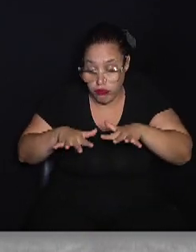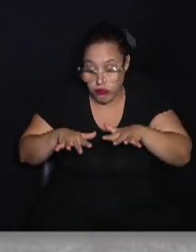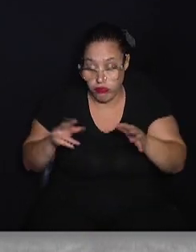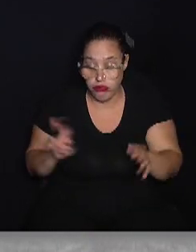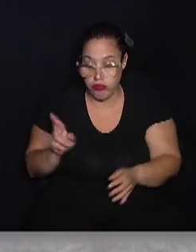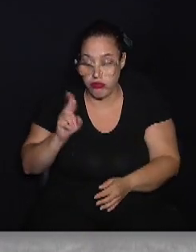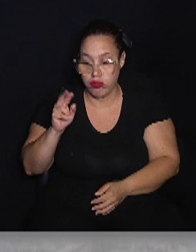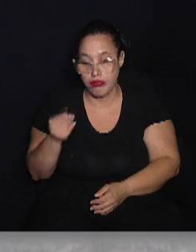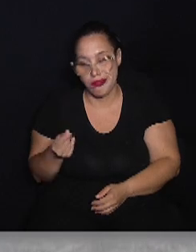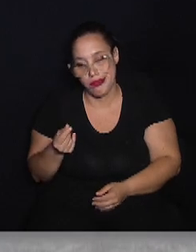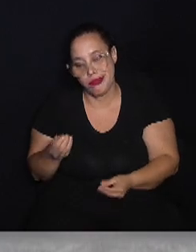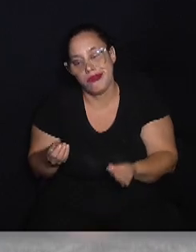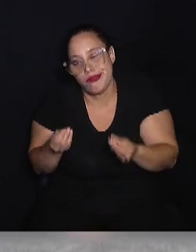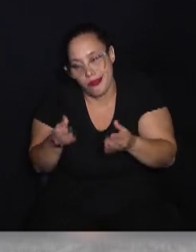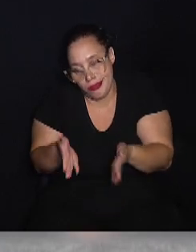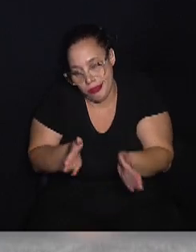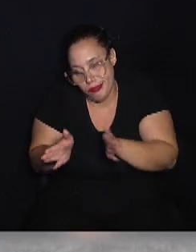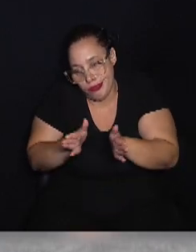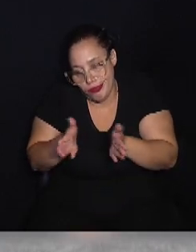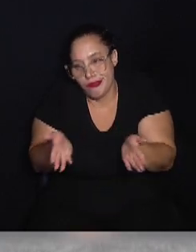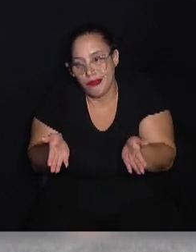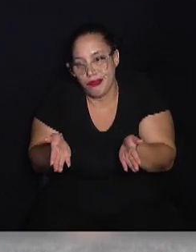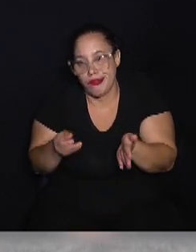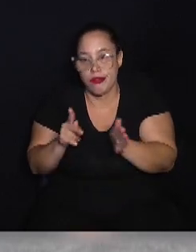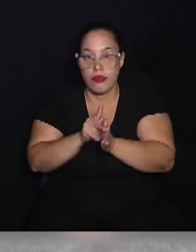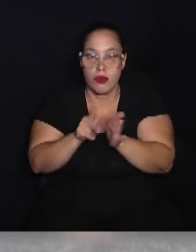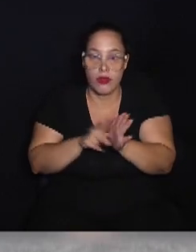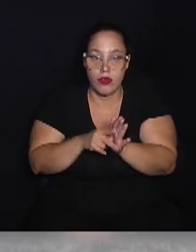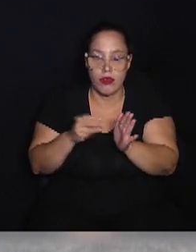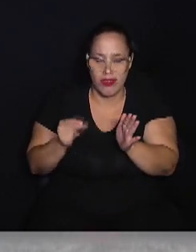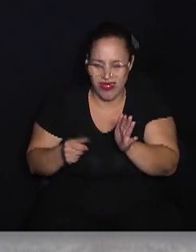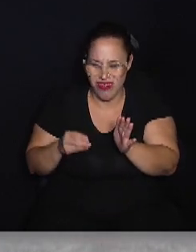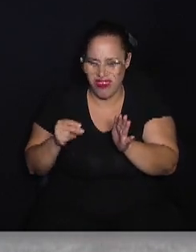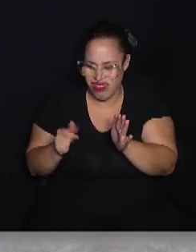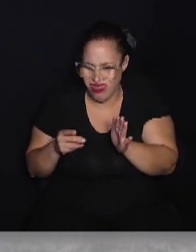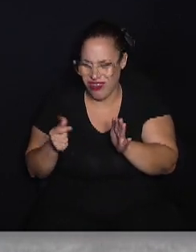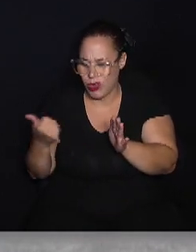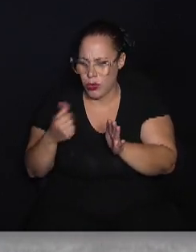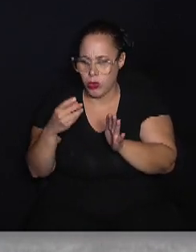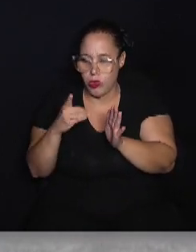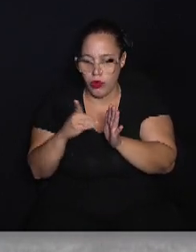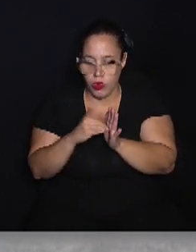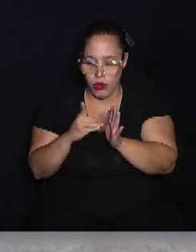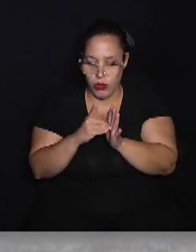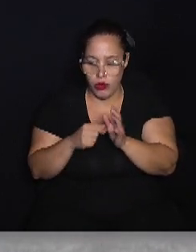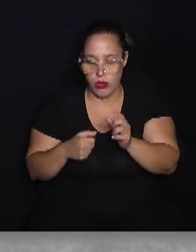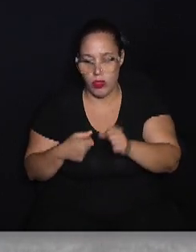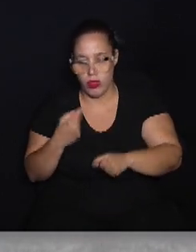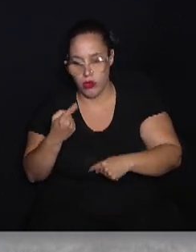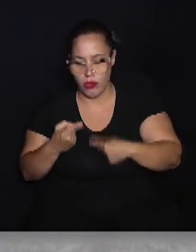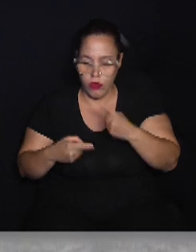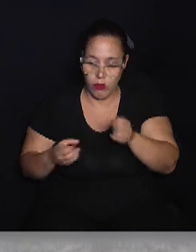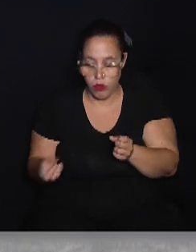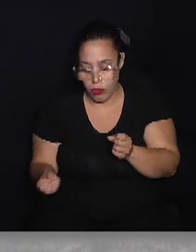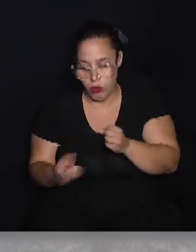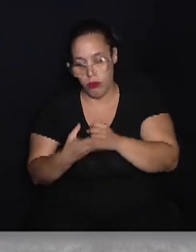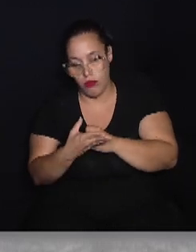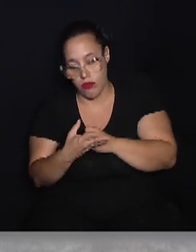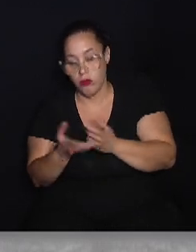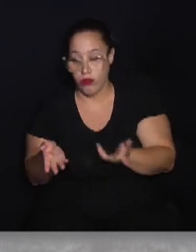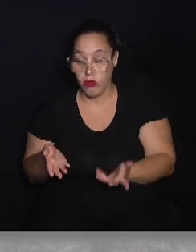acessível só que a gente essa esse projeto que já tem mais de uma década ele precisava passar por algumas atualização então